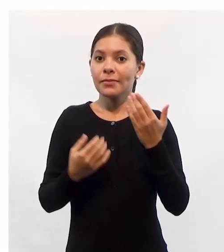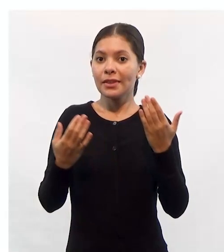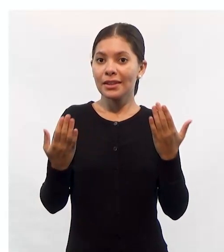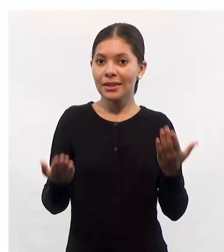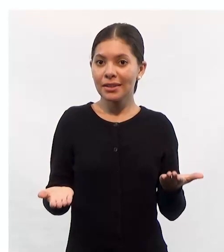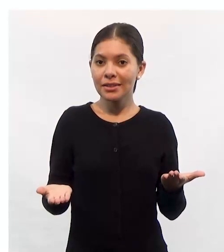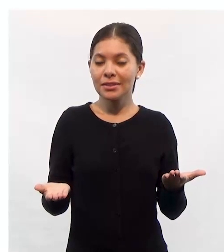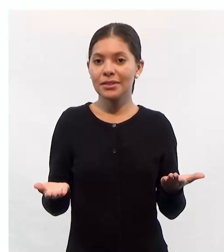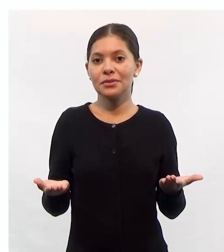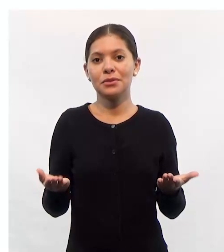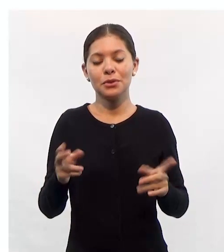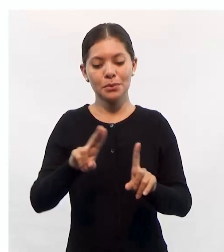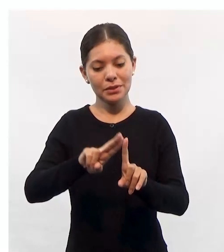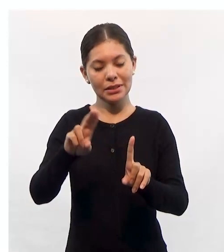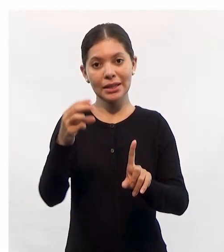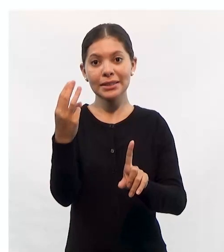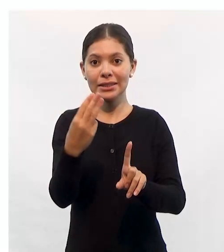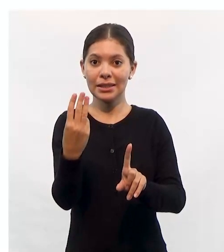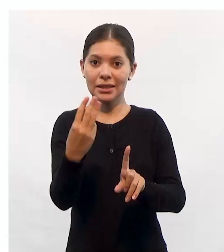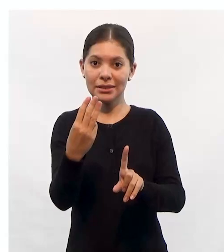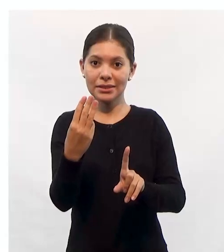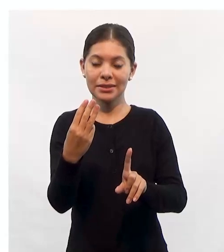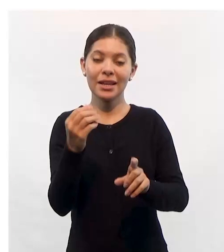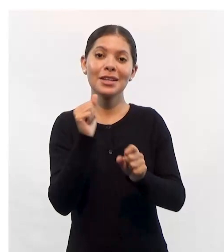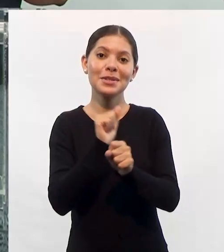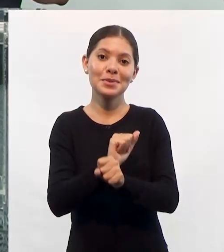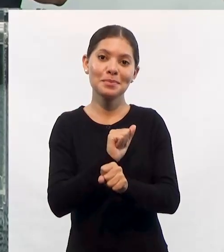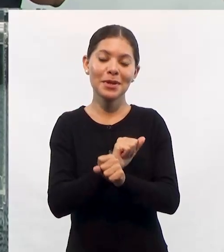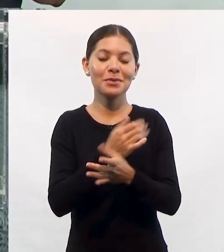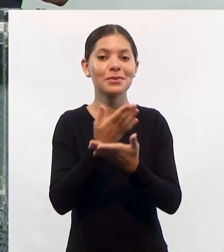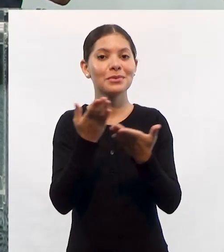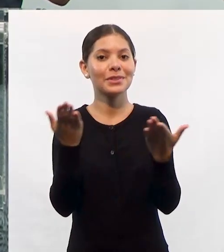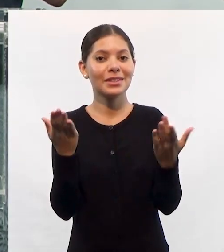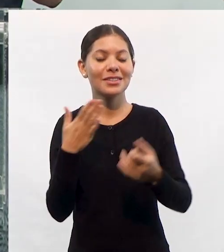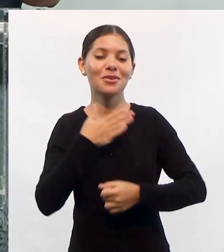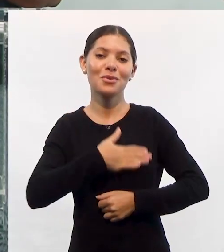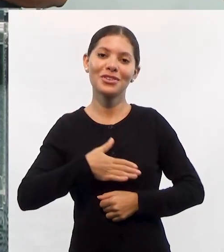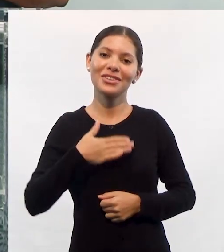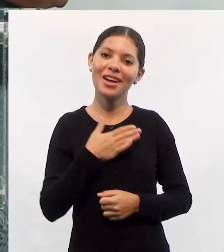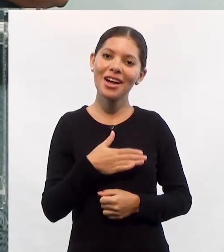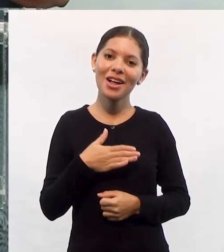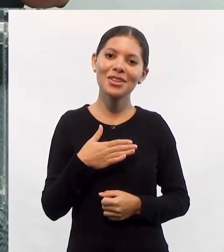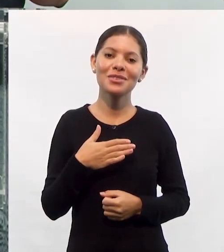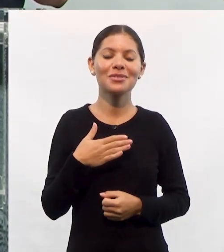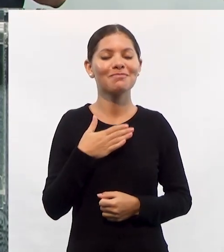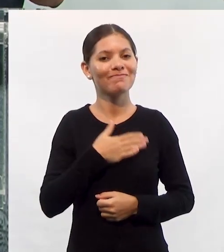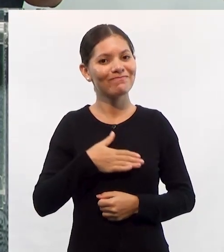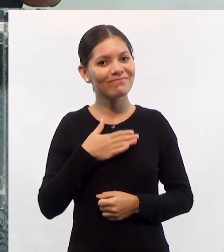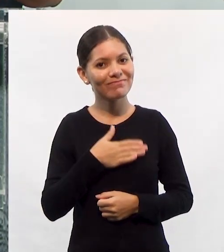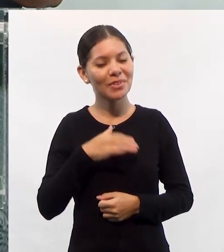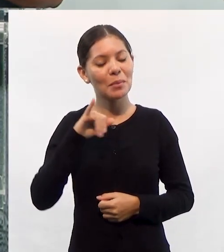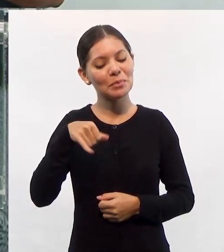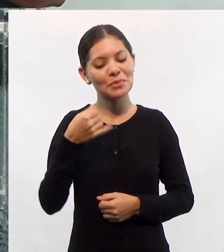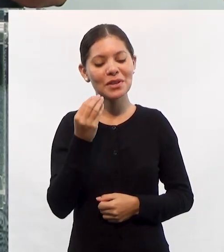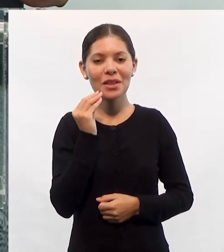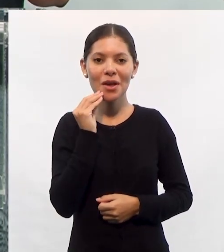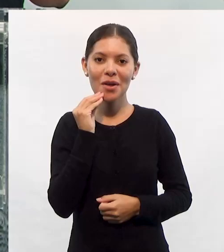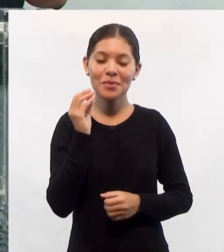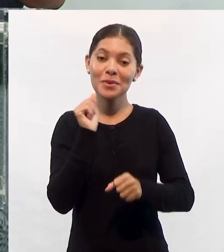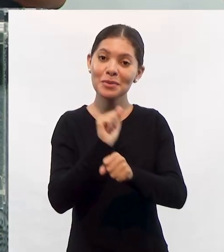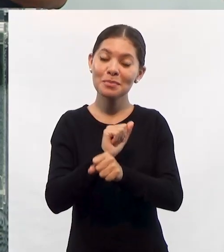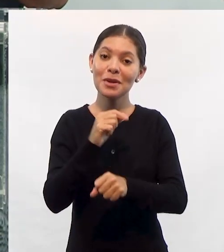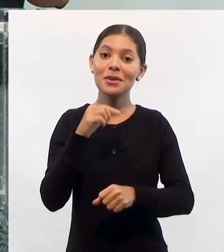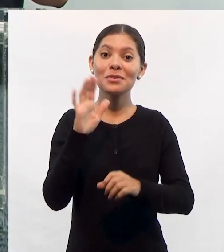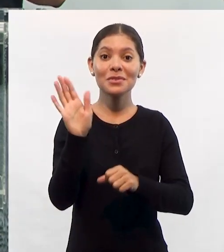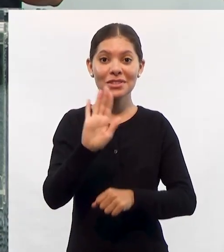Essa foi a nossa unidade 3. Espero que vocês tenham aproveitado bastante, tenham gostado da aula. E eu